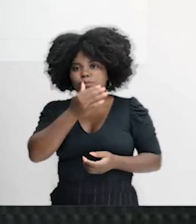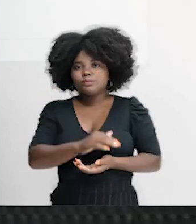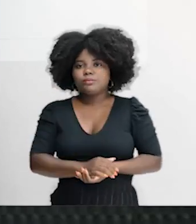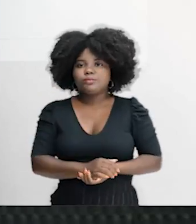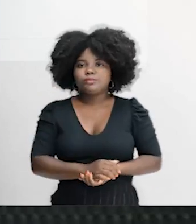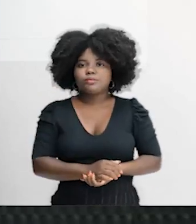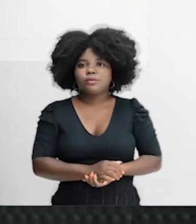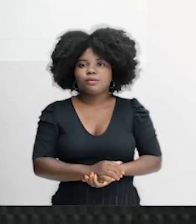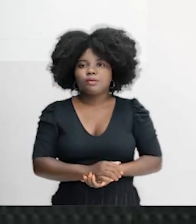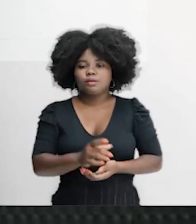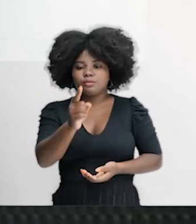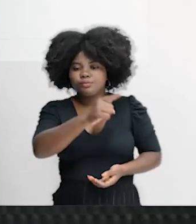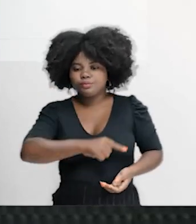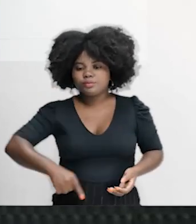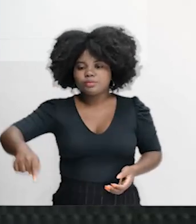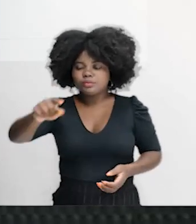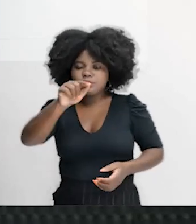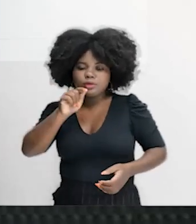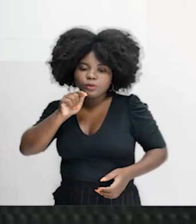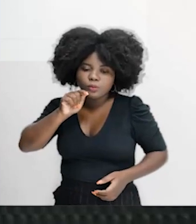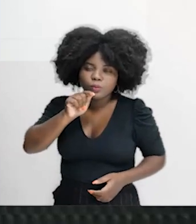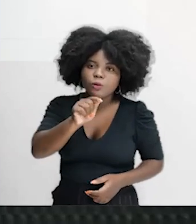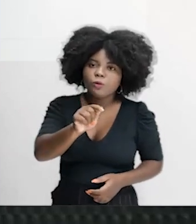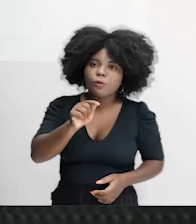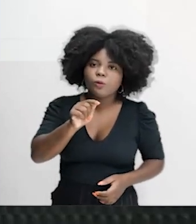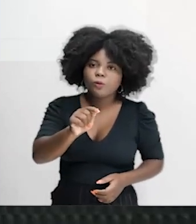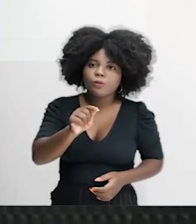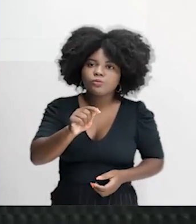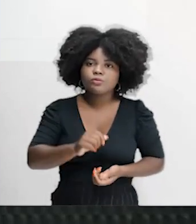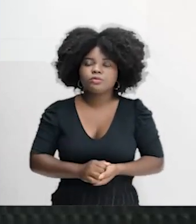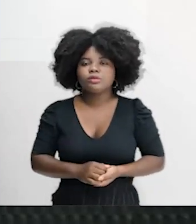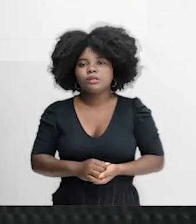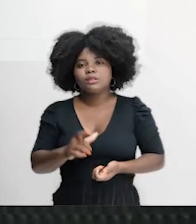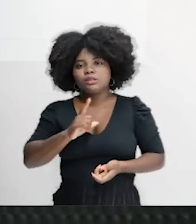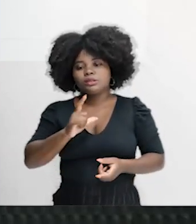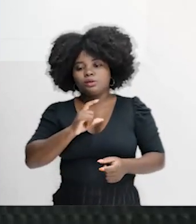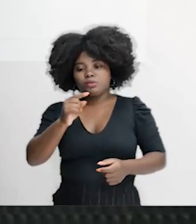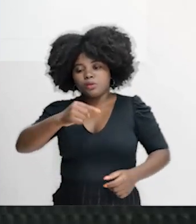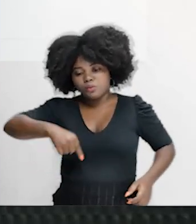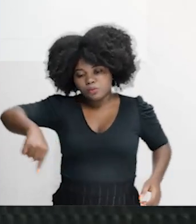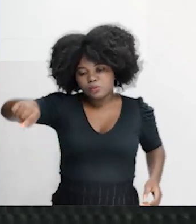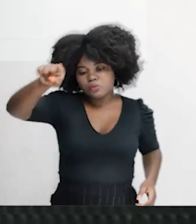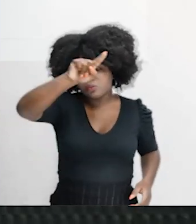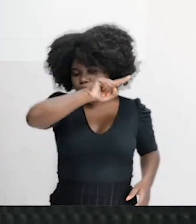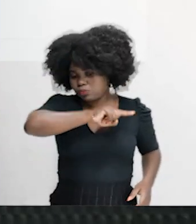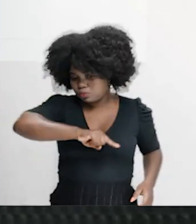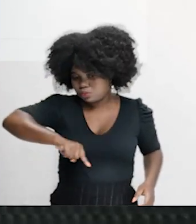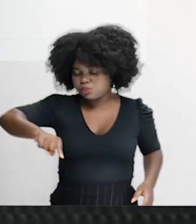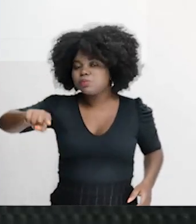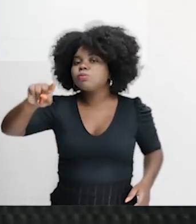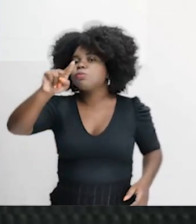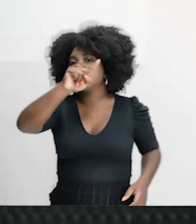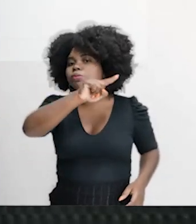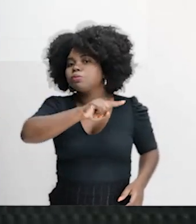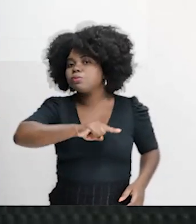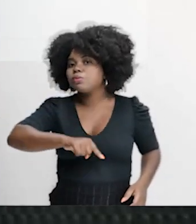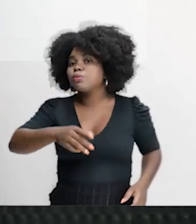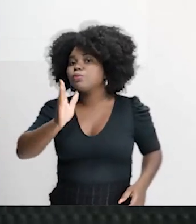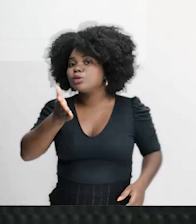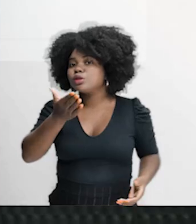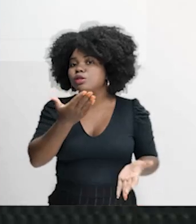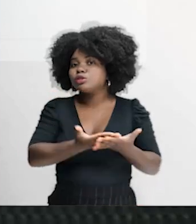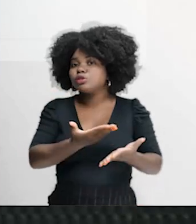na circunferência em um ponto. Então, eu tenho aqui meu ciclo trigonométrico, né? Quem já estudou isso aqui, de